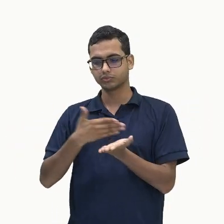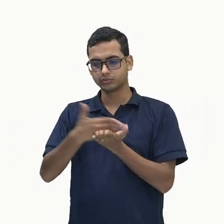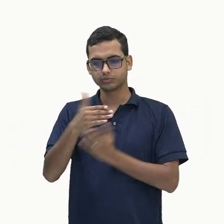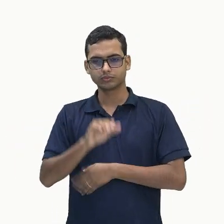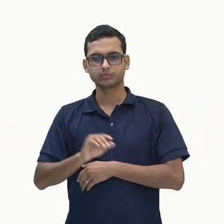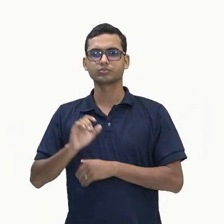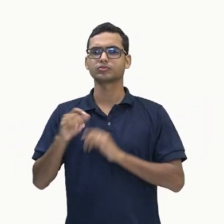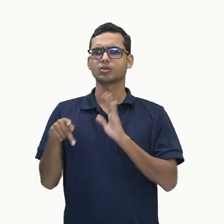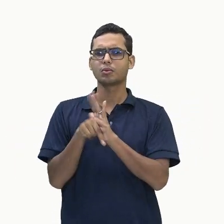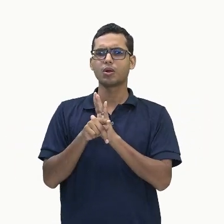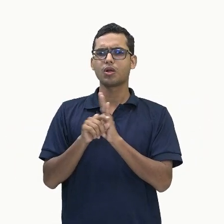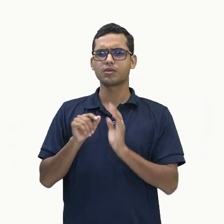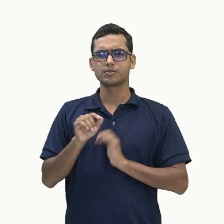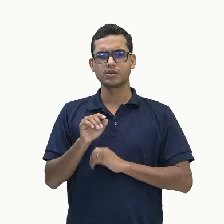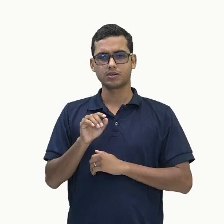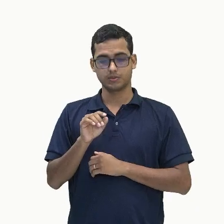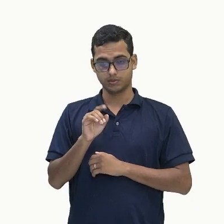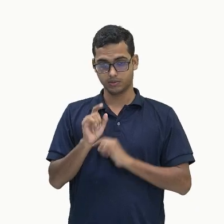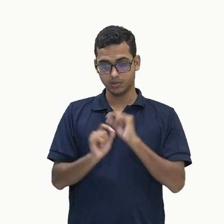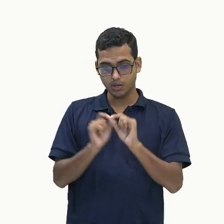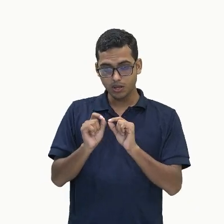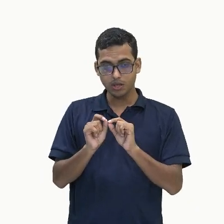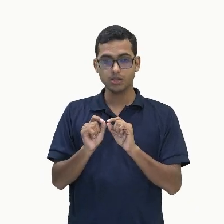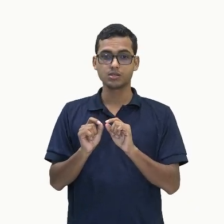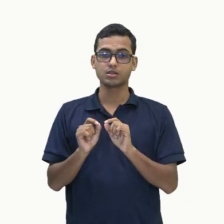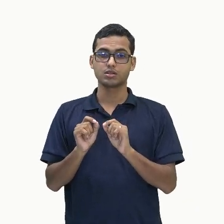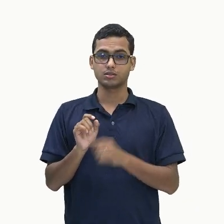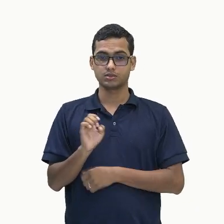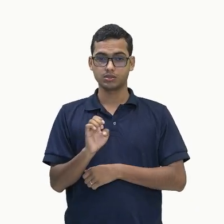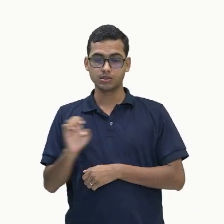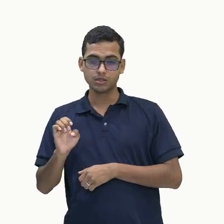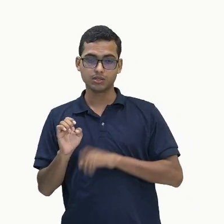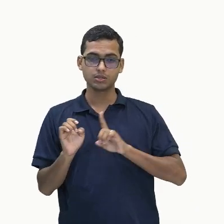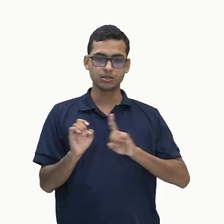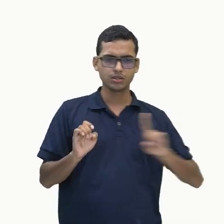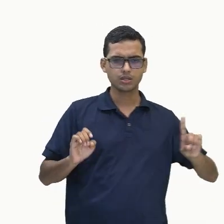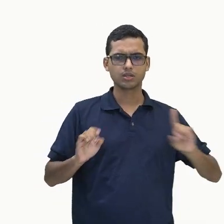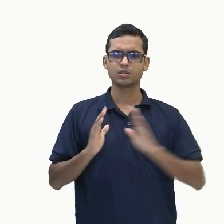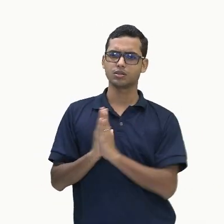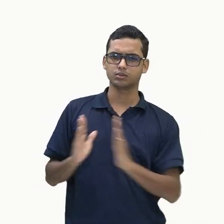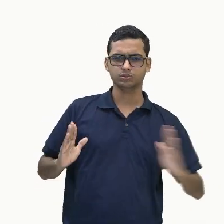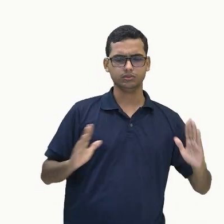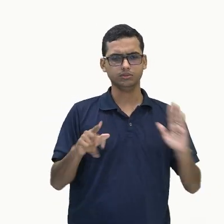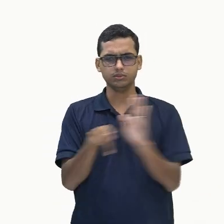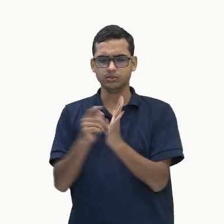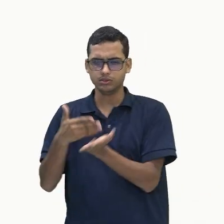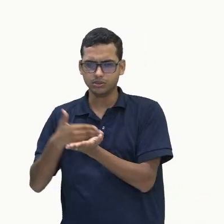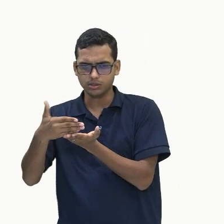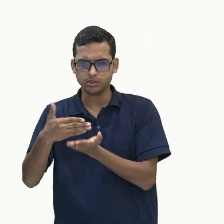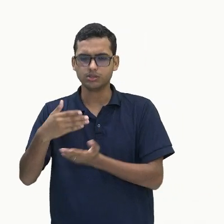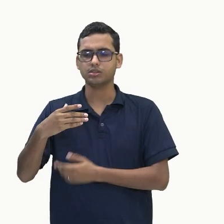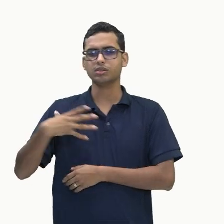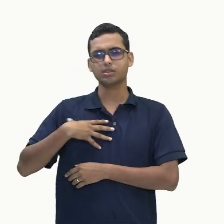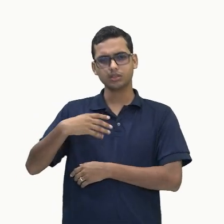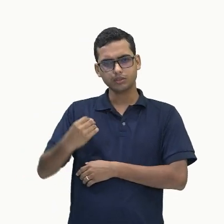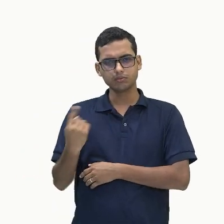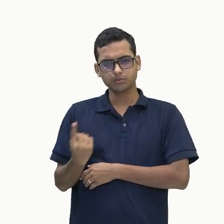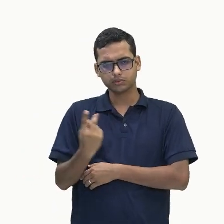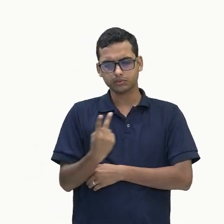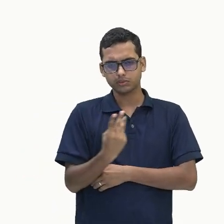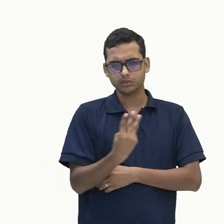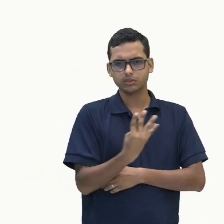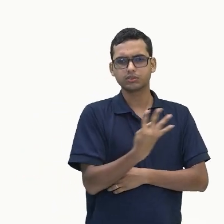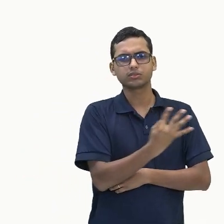direita, o indivíduo que nasceu primeiro. Então, o indivíduo 1 da terceira geração é o mais velho, depois vem o 2, o 3 e o 4. Uma